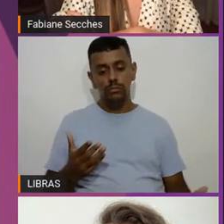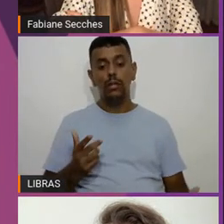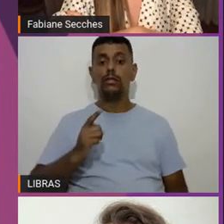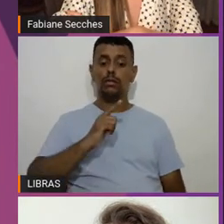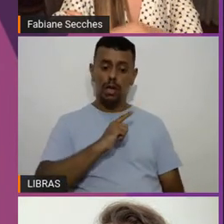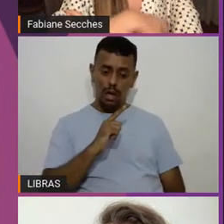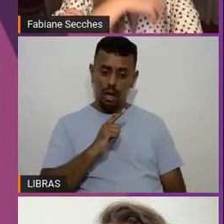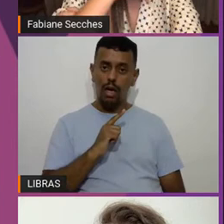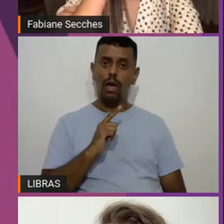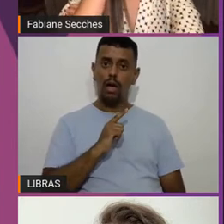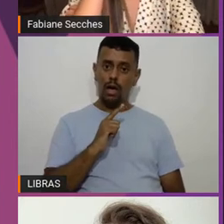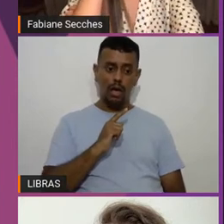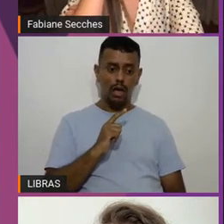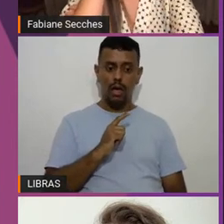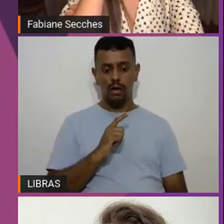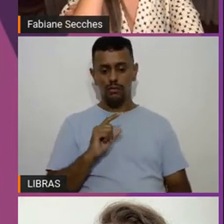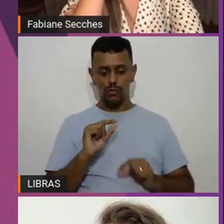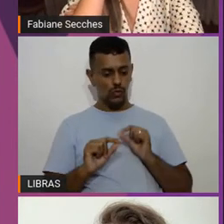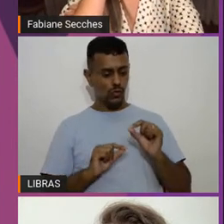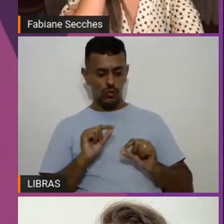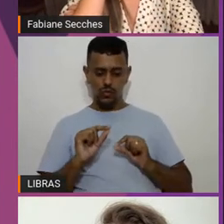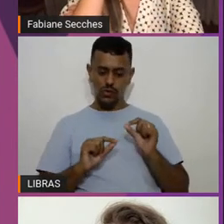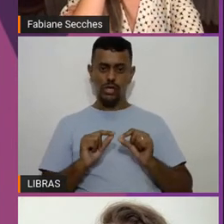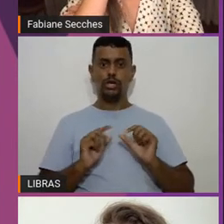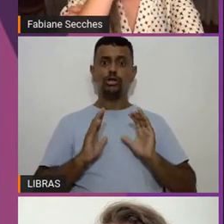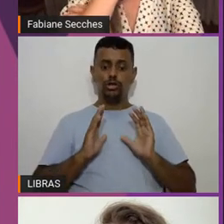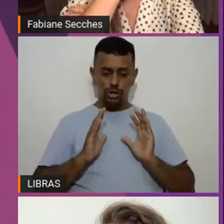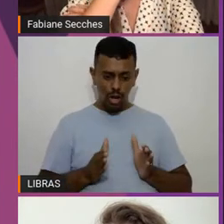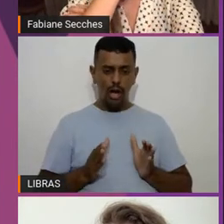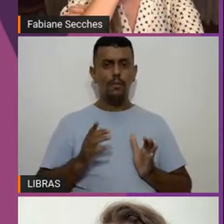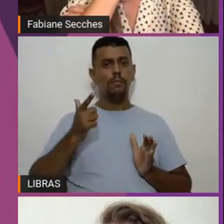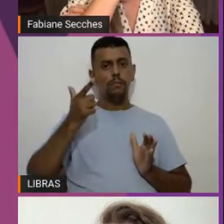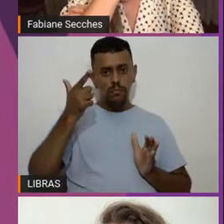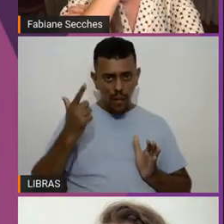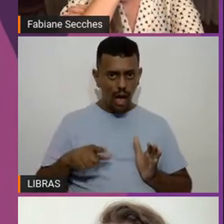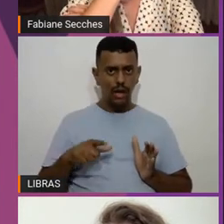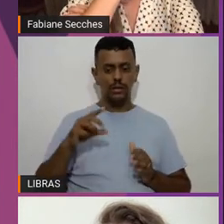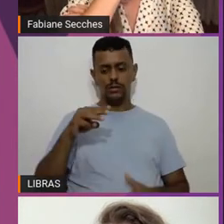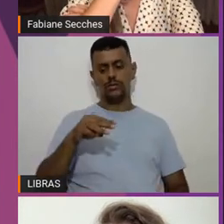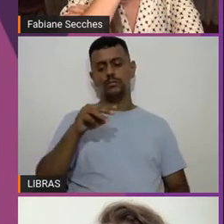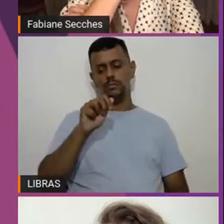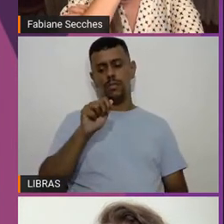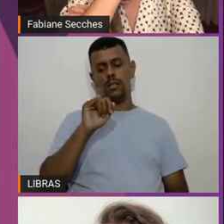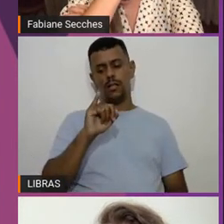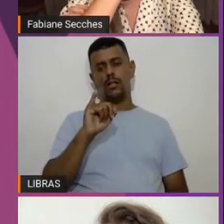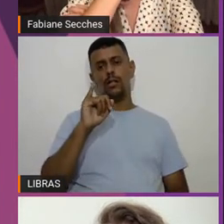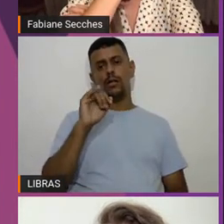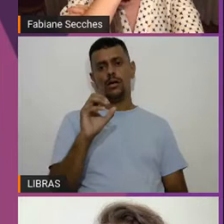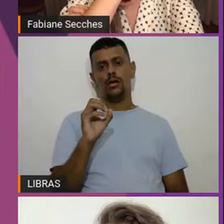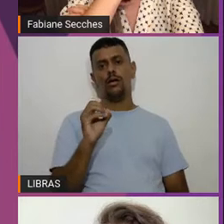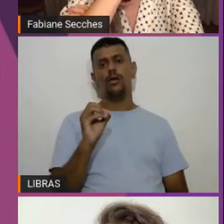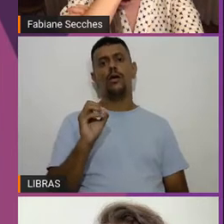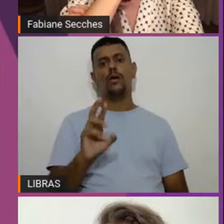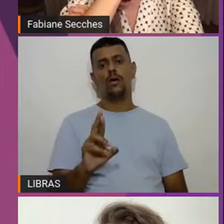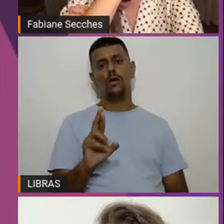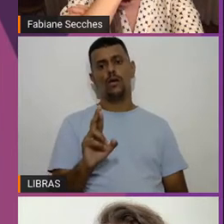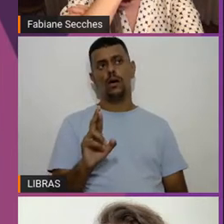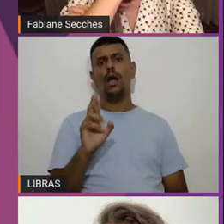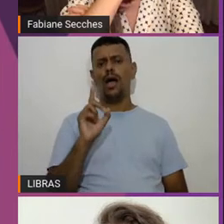o personagem ela foi ficando cada vez maior engraçado isso mas acho que acontece